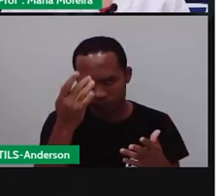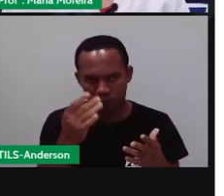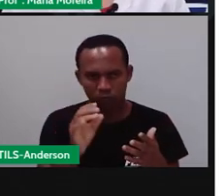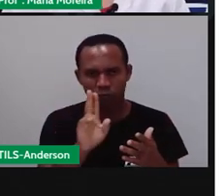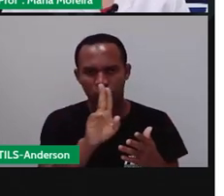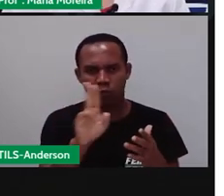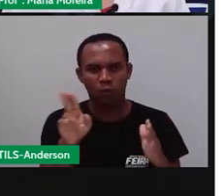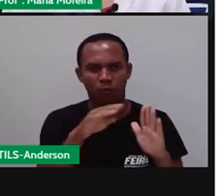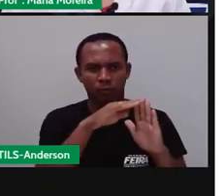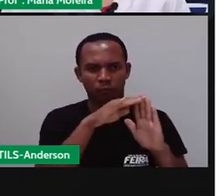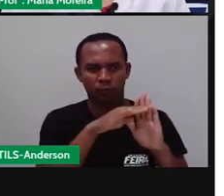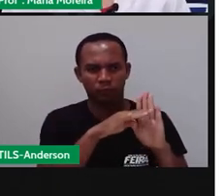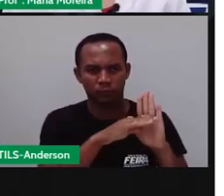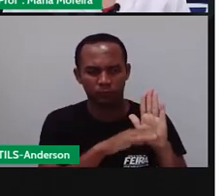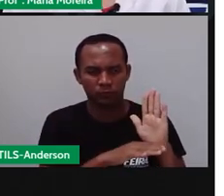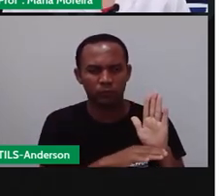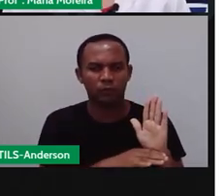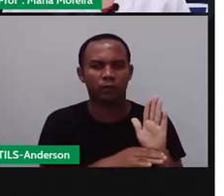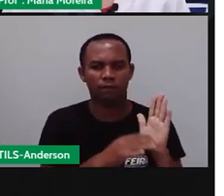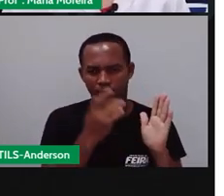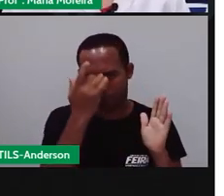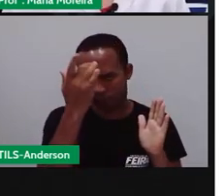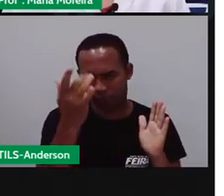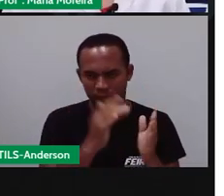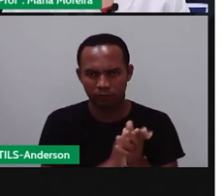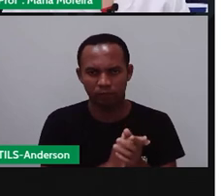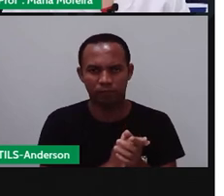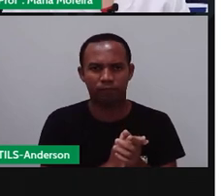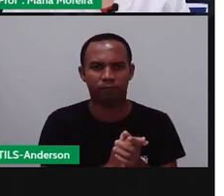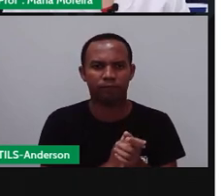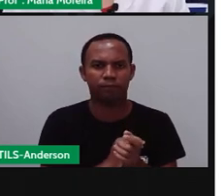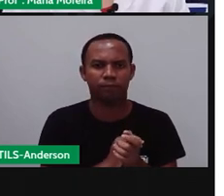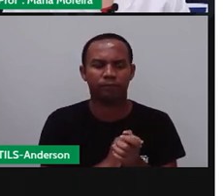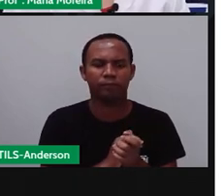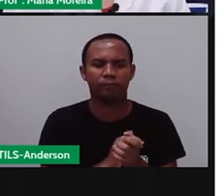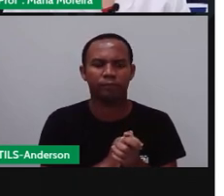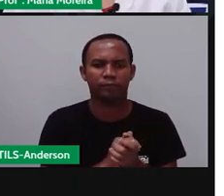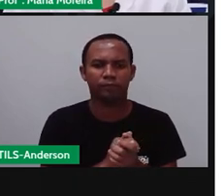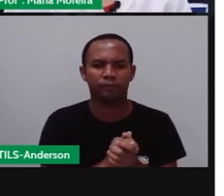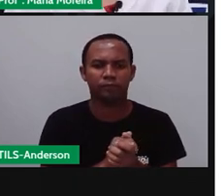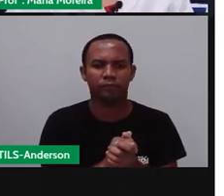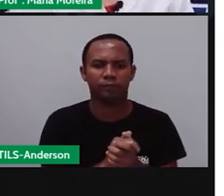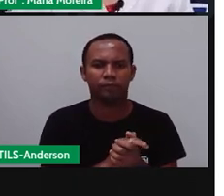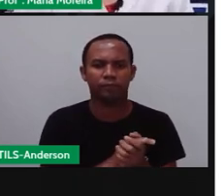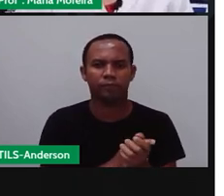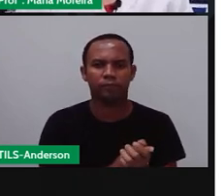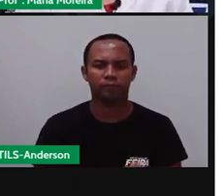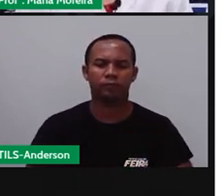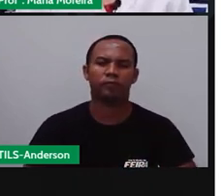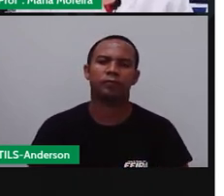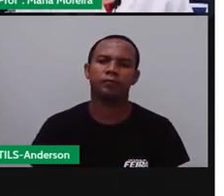nome delas, não ficou? Ficou muito fácil. E vamos lá? Vamos, né?